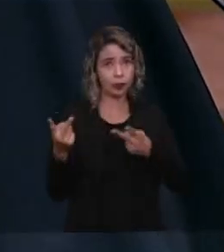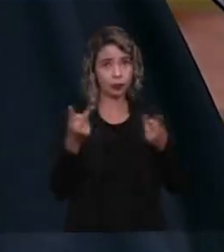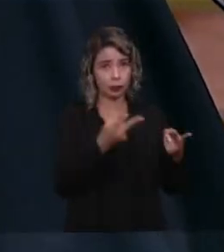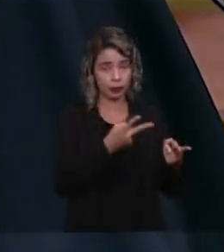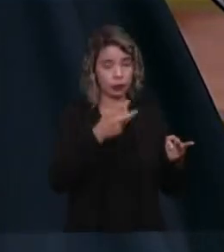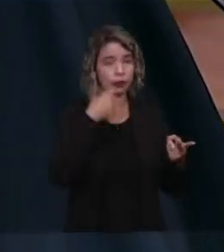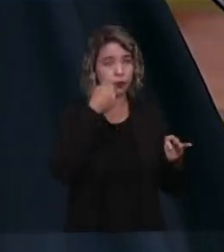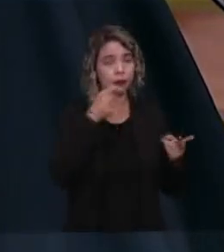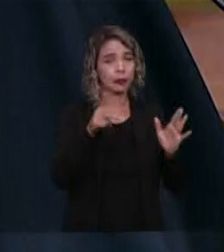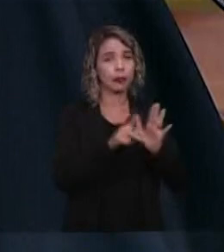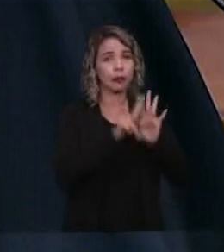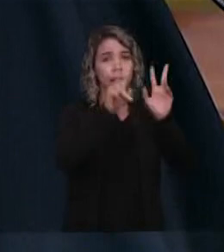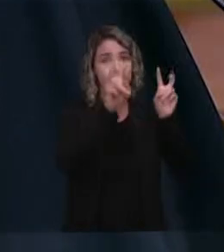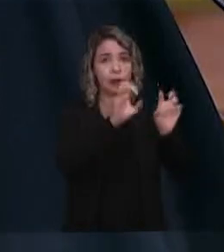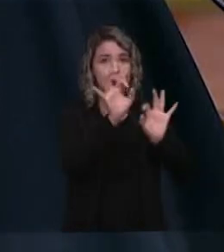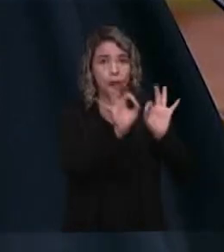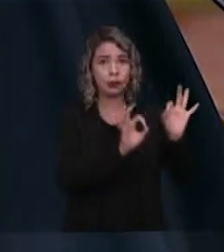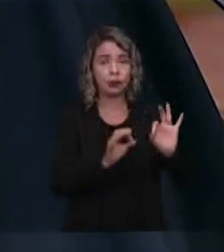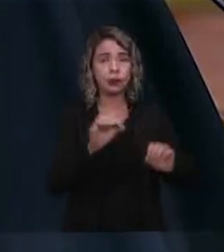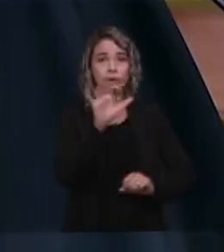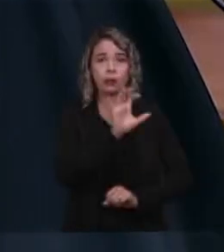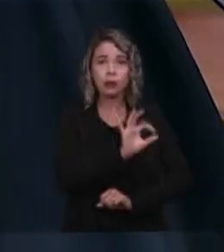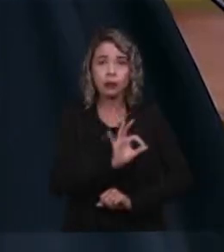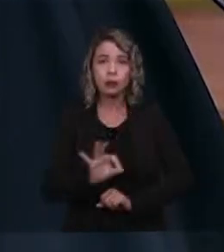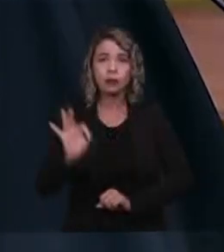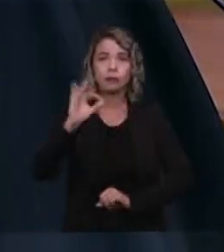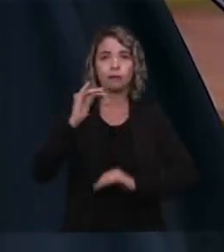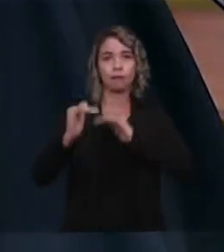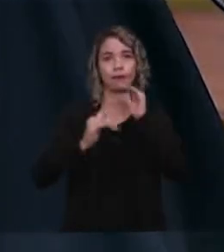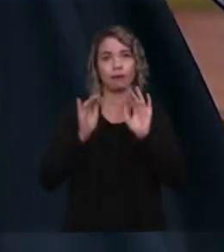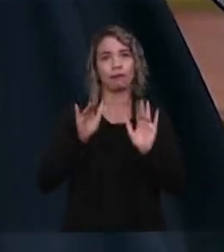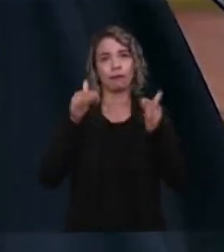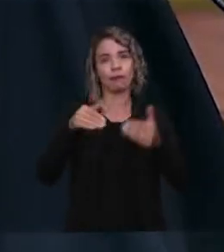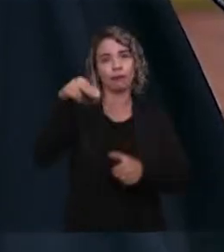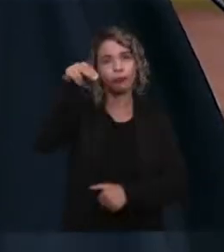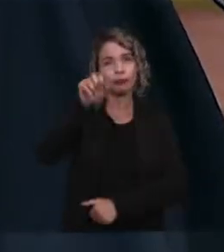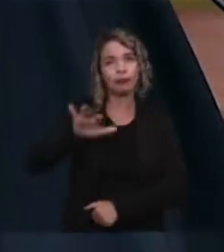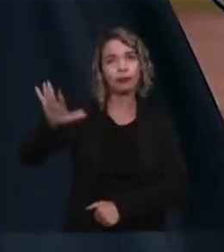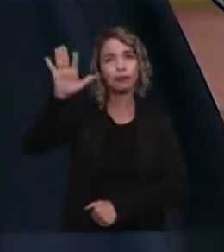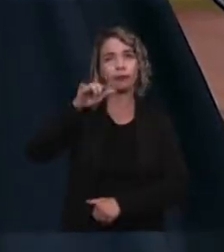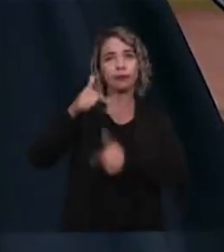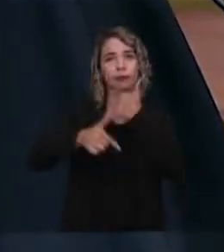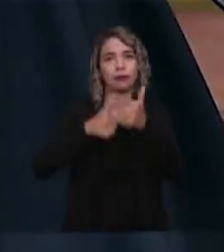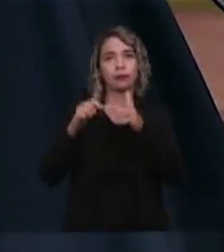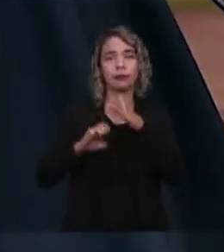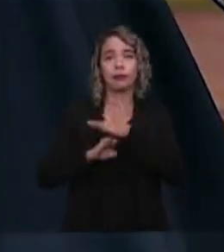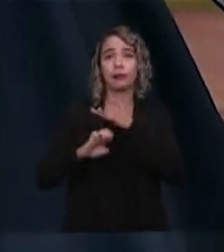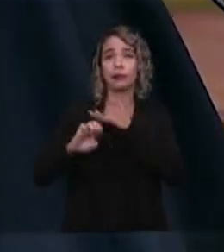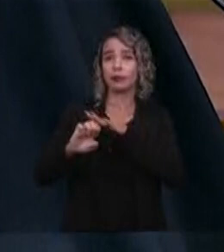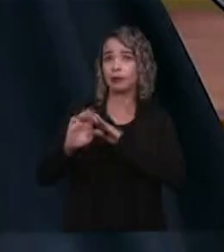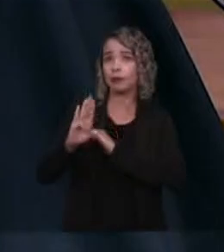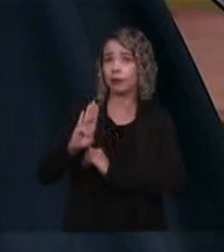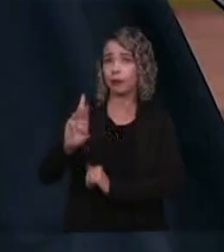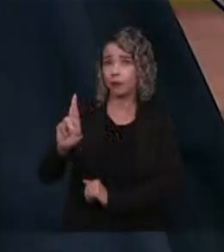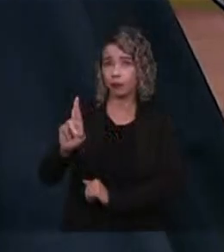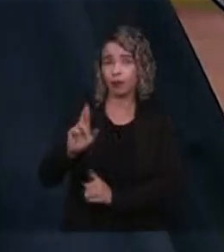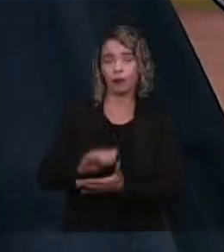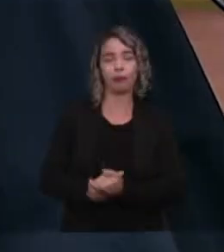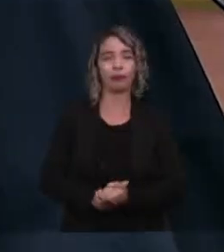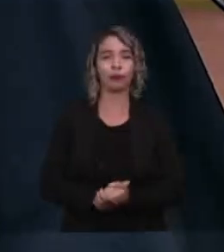do senador, para tratar de planos regionais de desenvolvimento com enfoque para o Nordeste e atuação da BR Distribuidora.